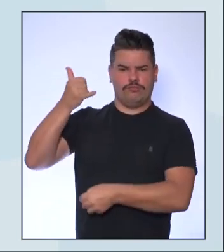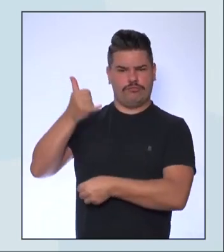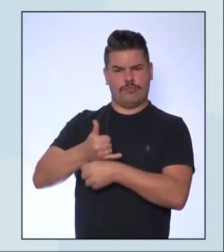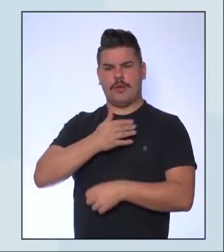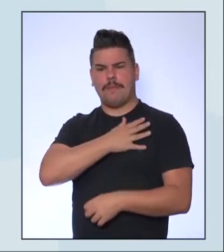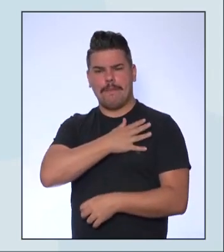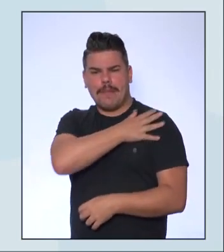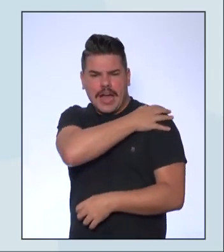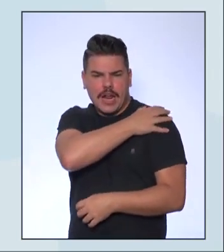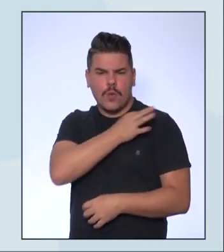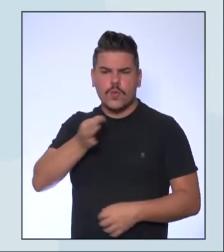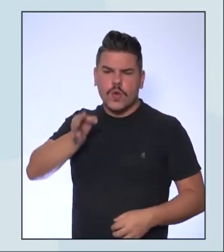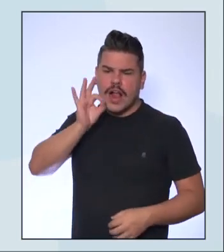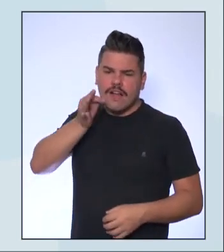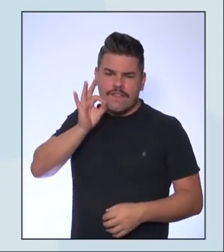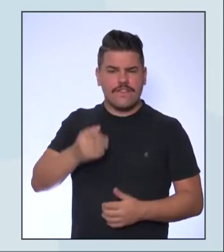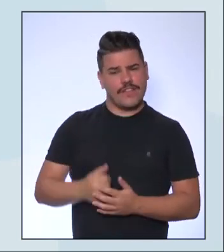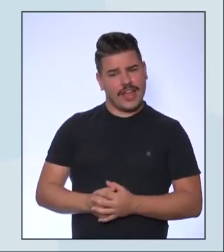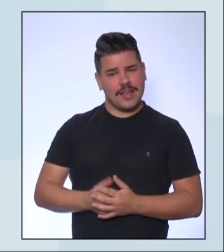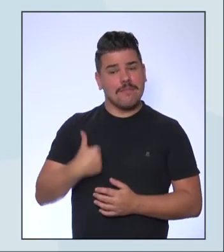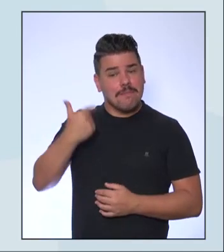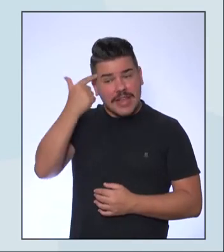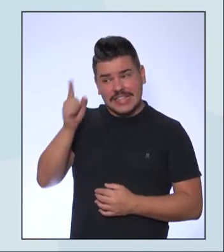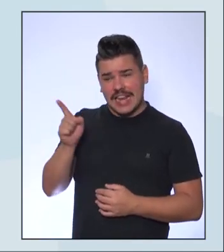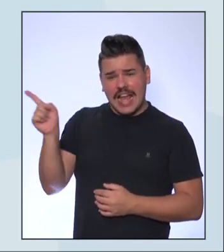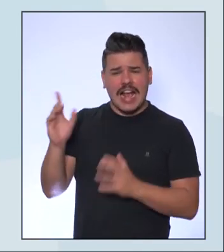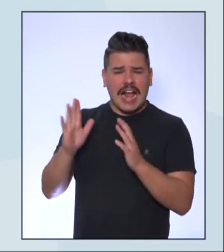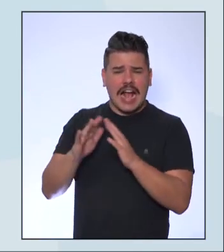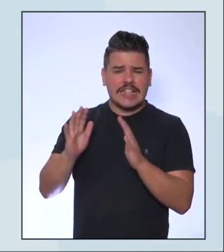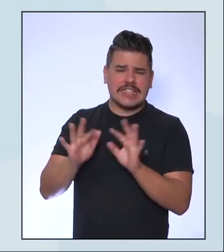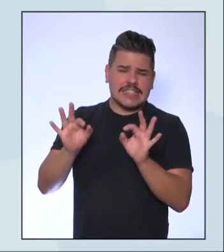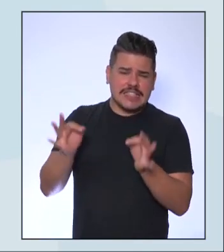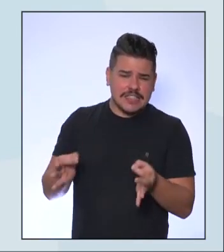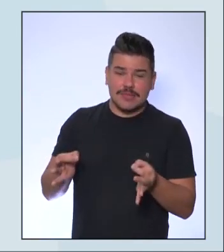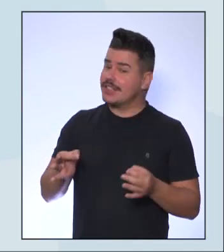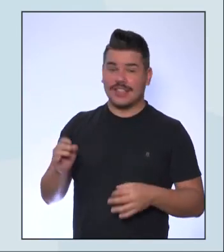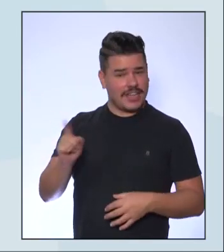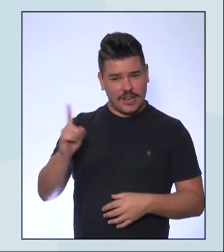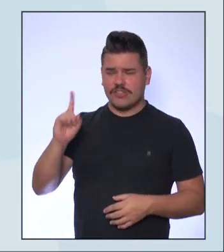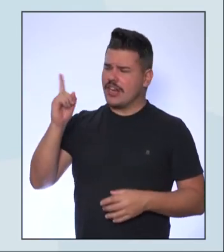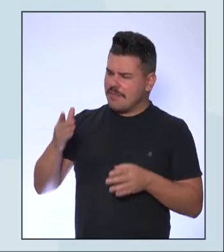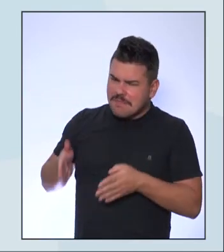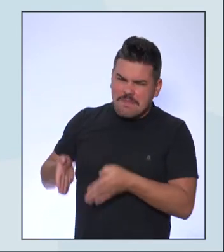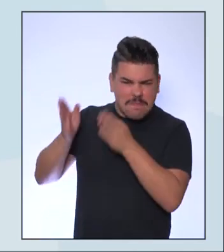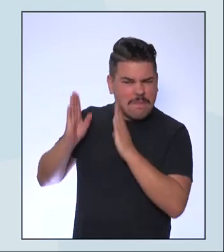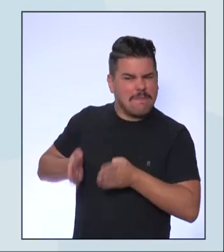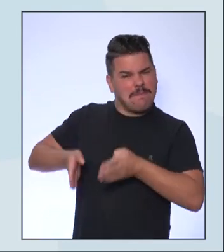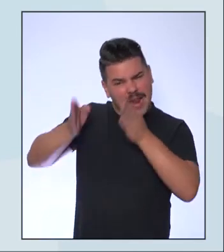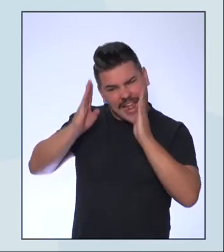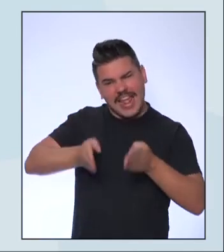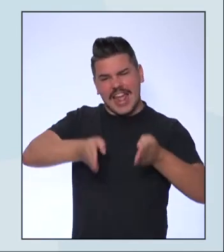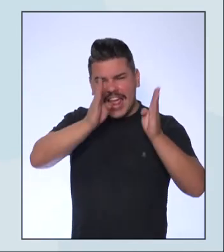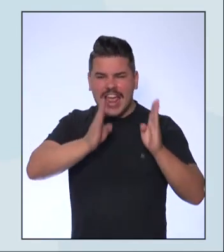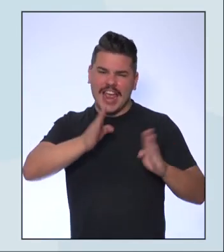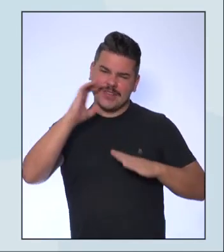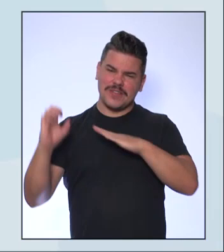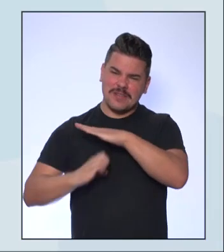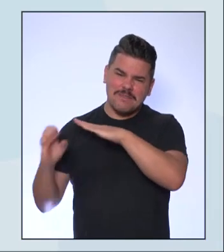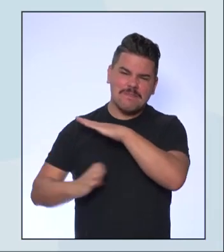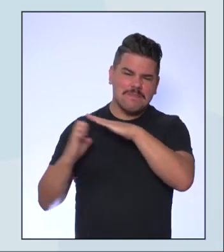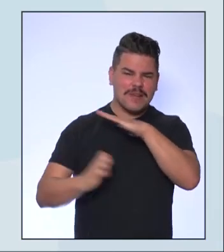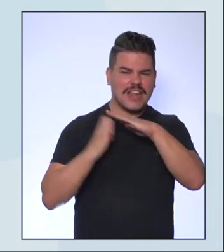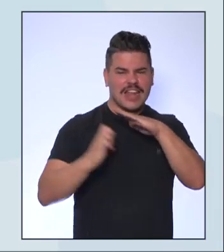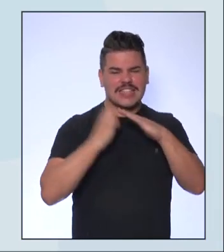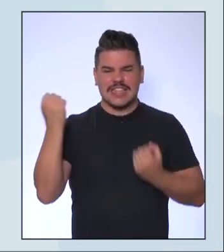aparece mais uma cidade pacata, ela já tem ali uma ciclofaixa, ela já tem prédios, ela já tem empresas, ela